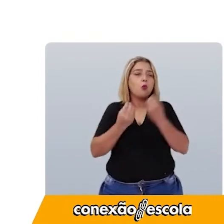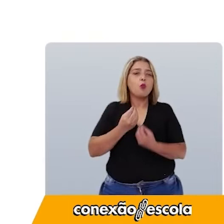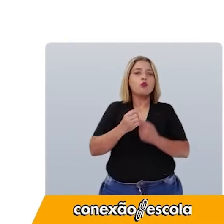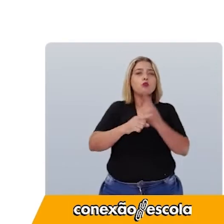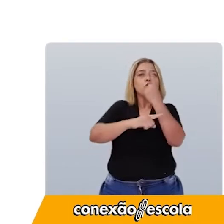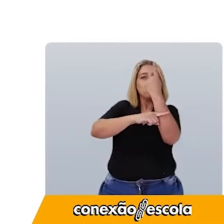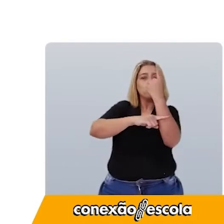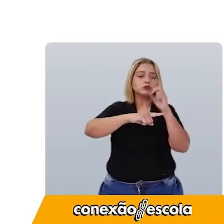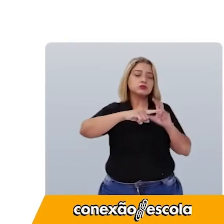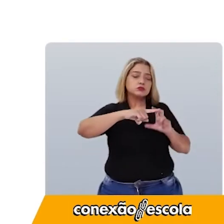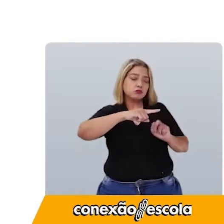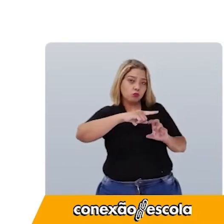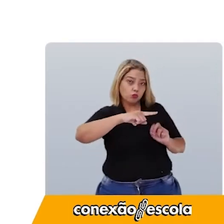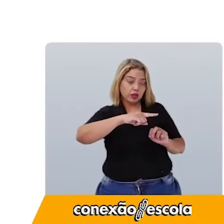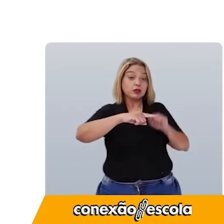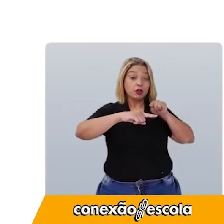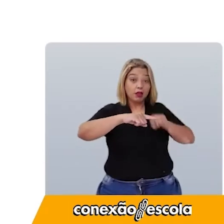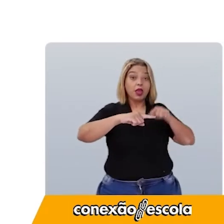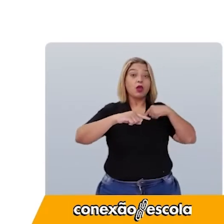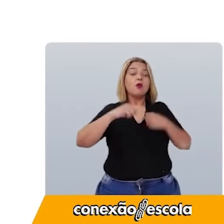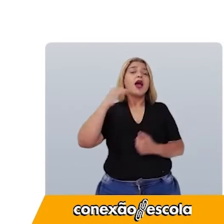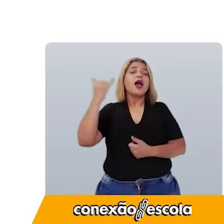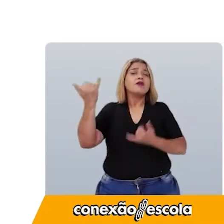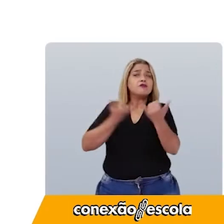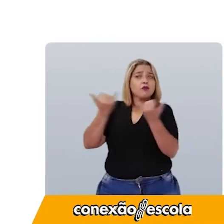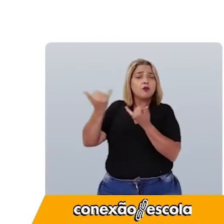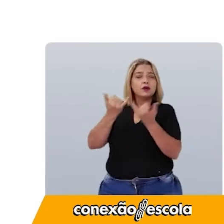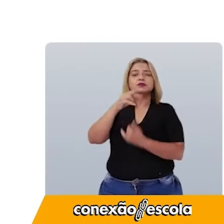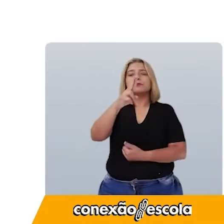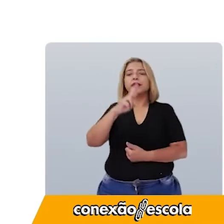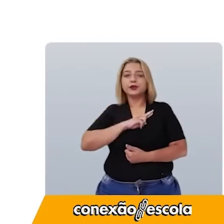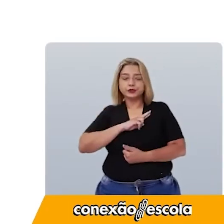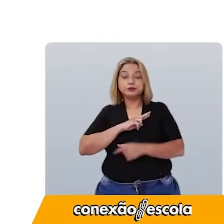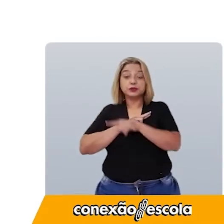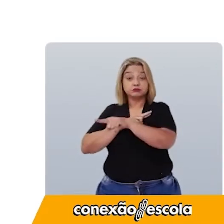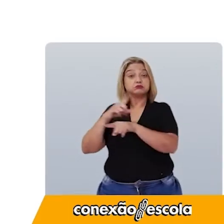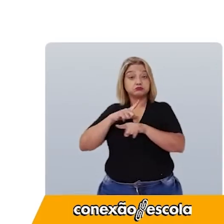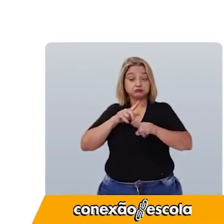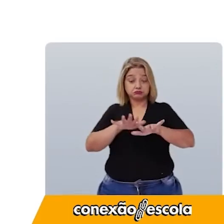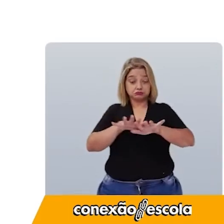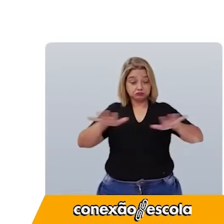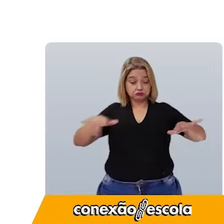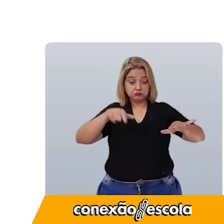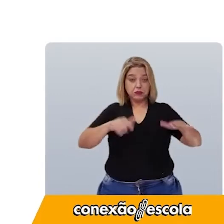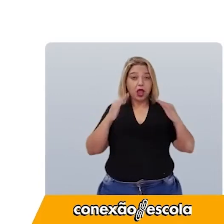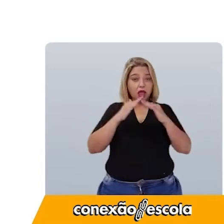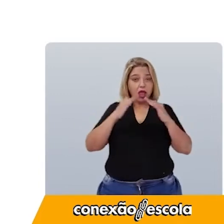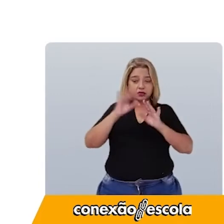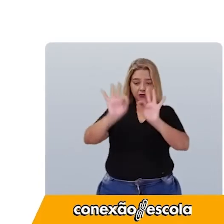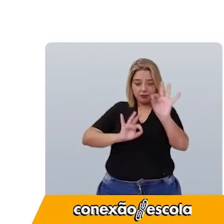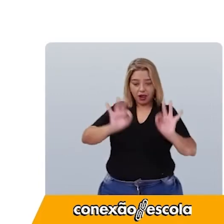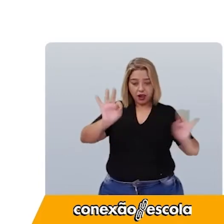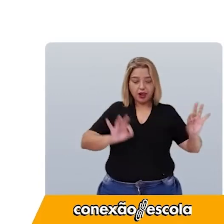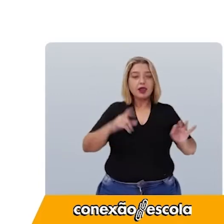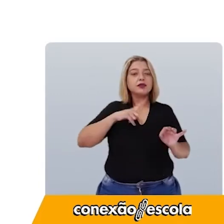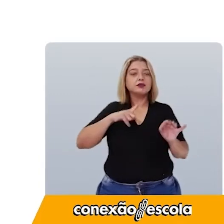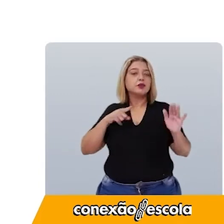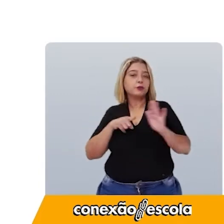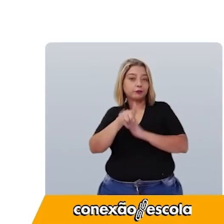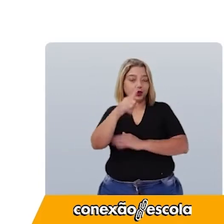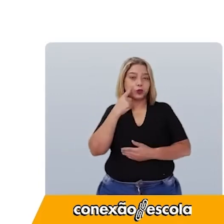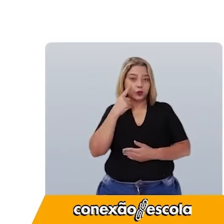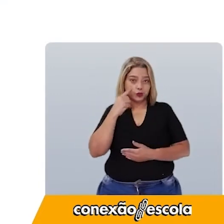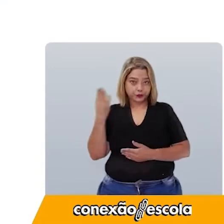essa informação, responda. Temos uma planta baixa e vamos ver uma pergunta sobre ela.